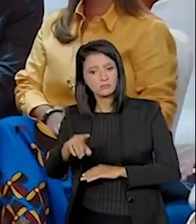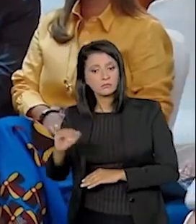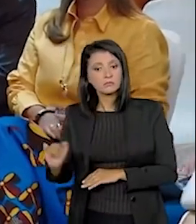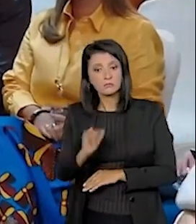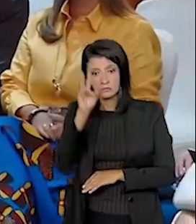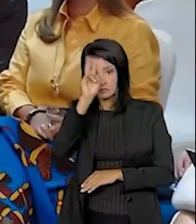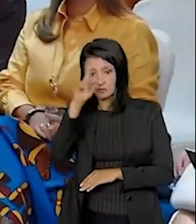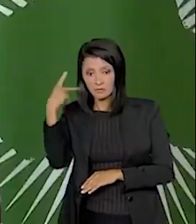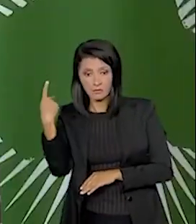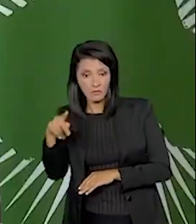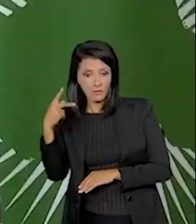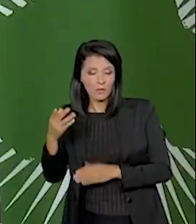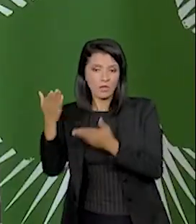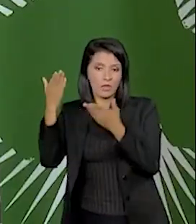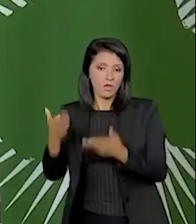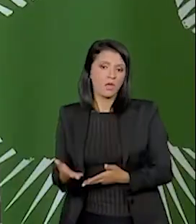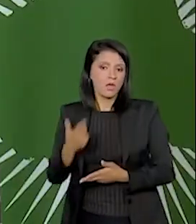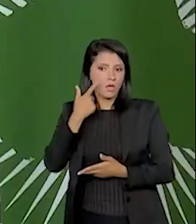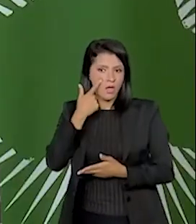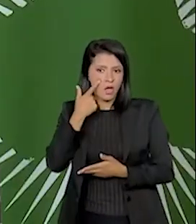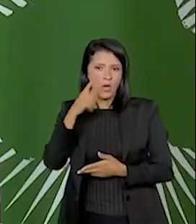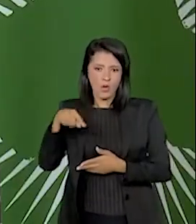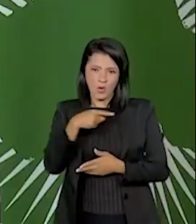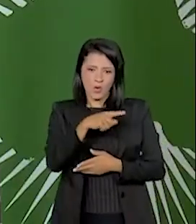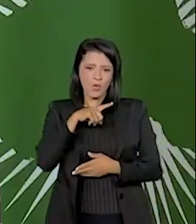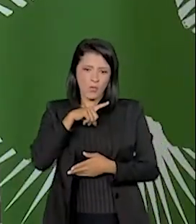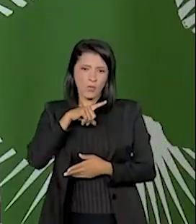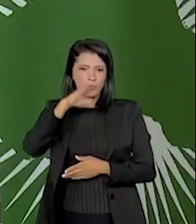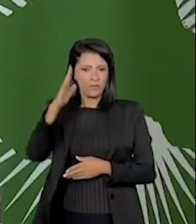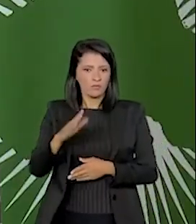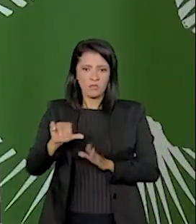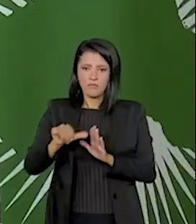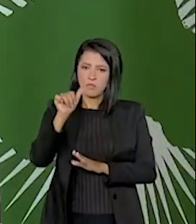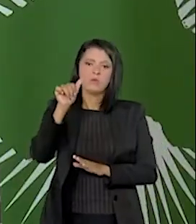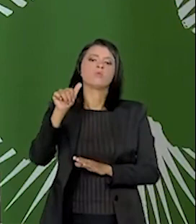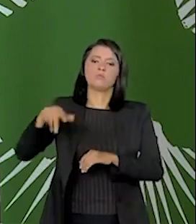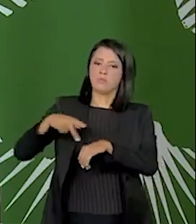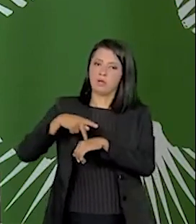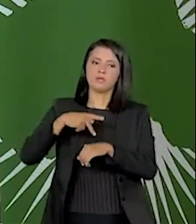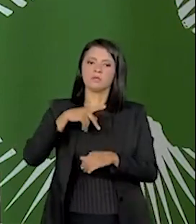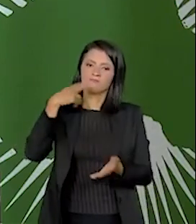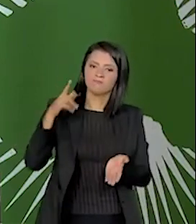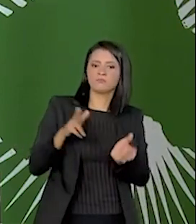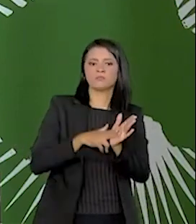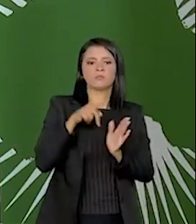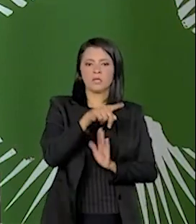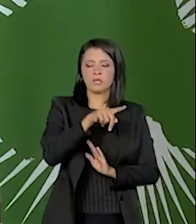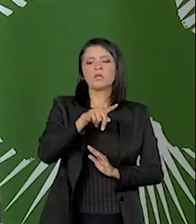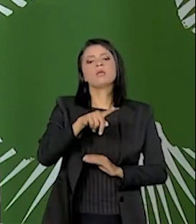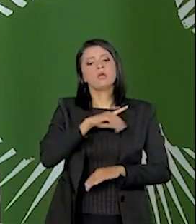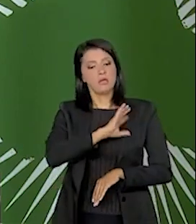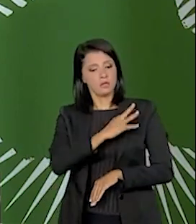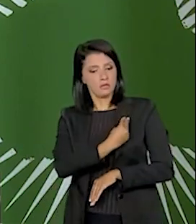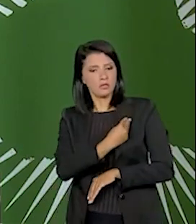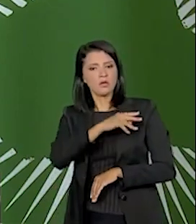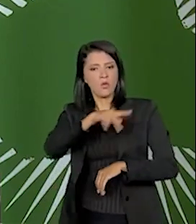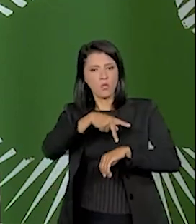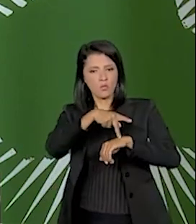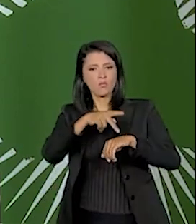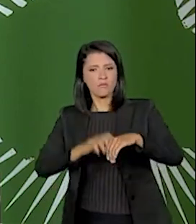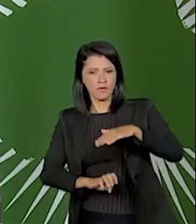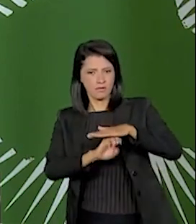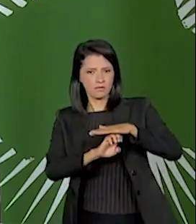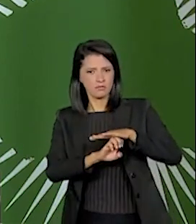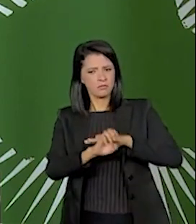foi o primeiro país a reconhecer o estado palestino é preciso parar de